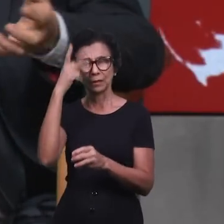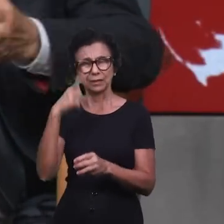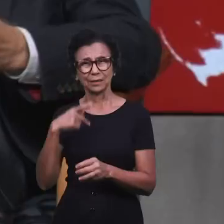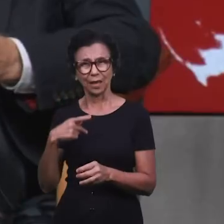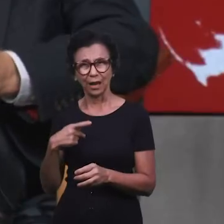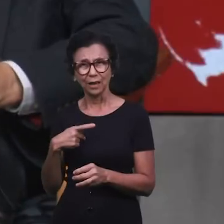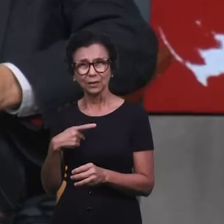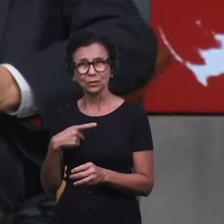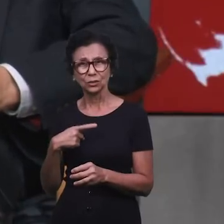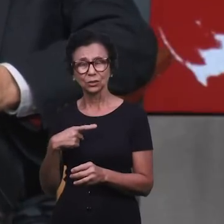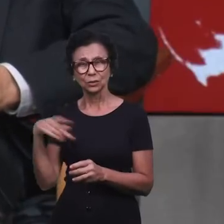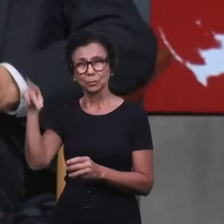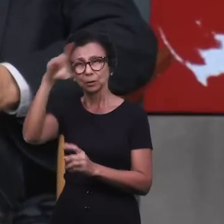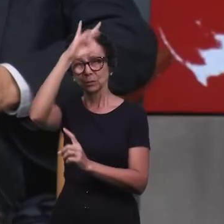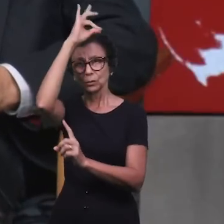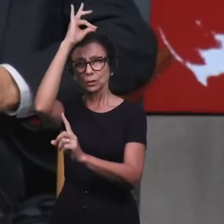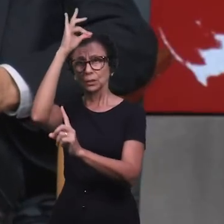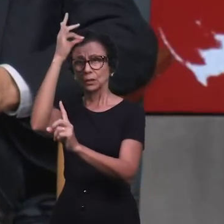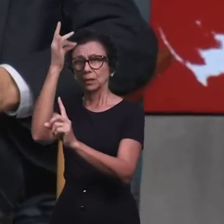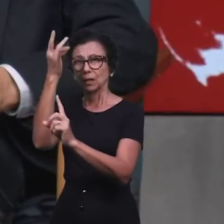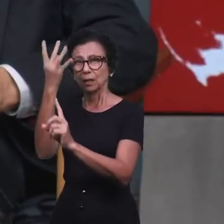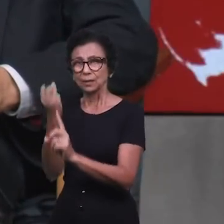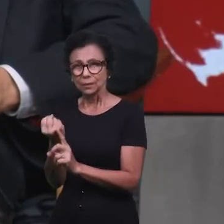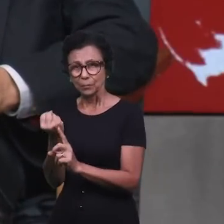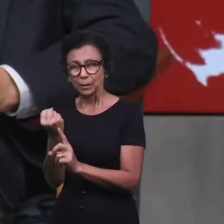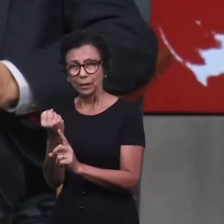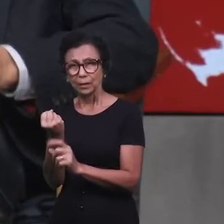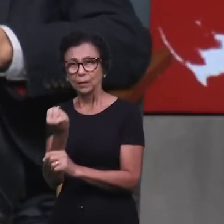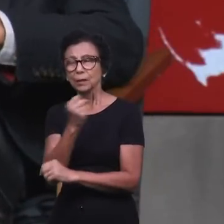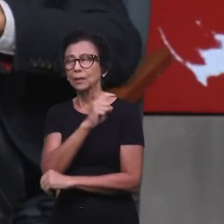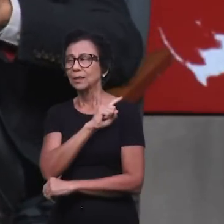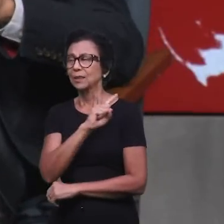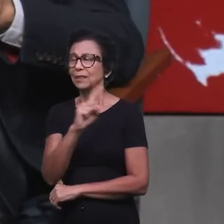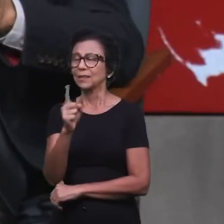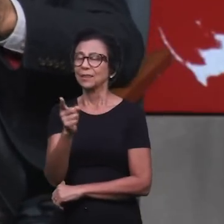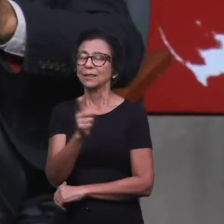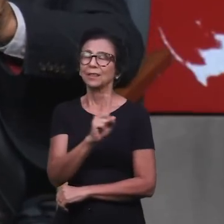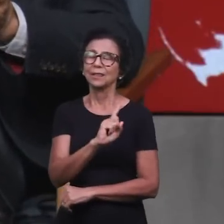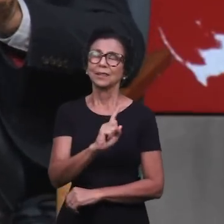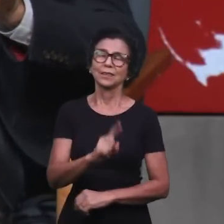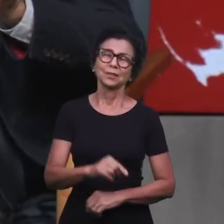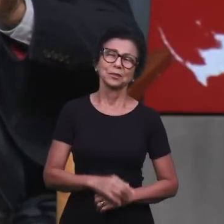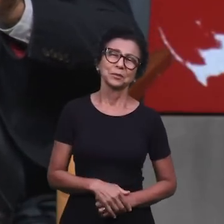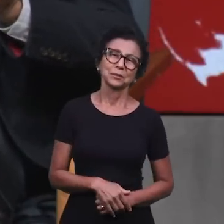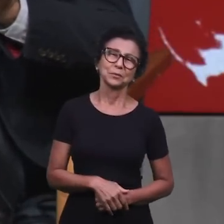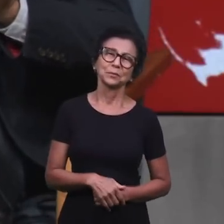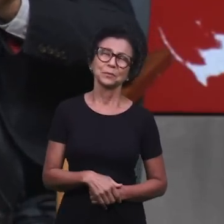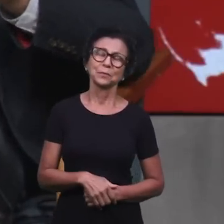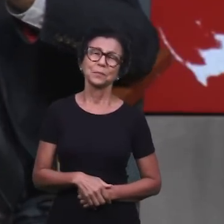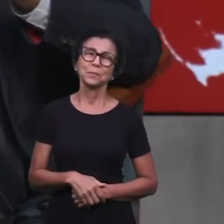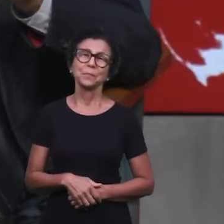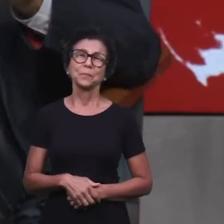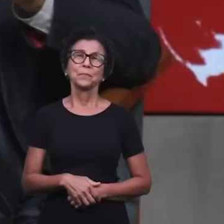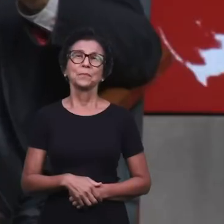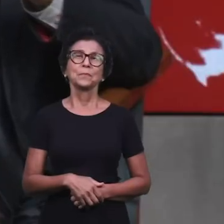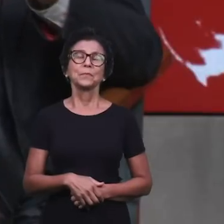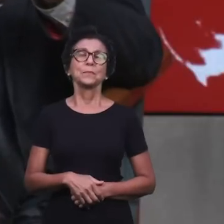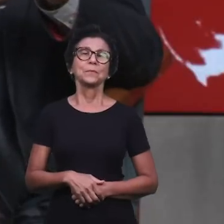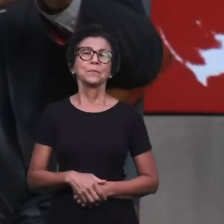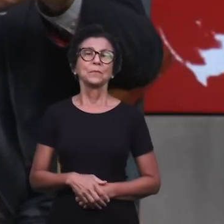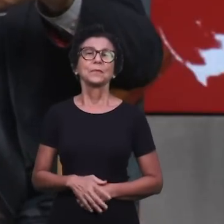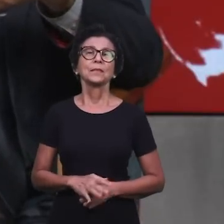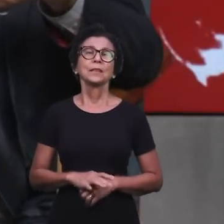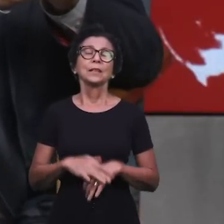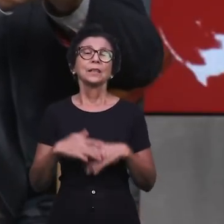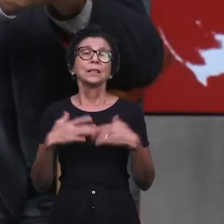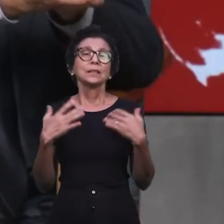Espírito Santo? Não. O profeta não está dizendo isso. Sobre toda a carne, ele está dizendo que o Espírito Santo não